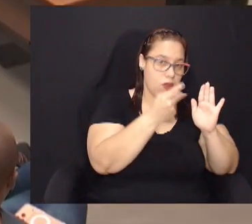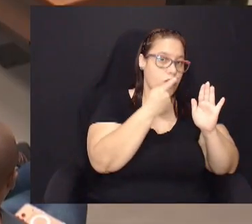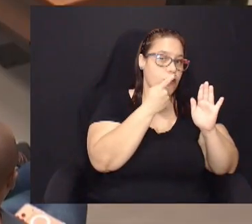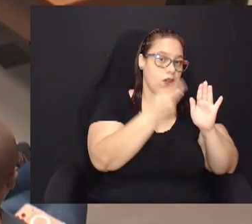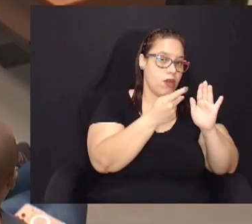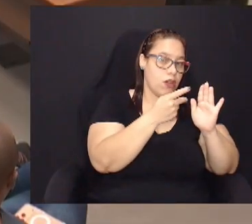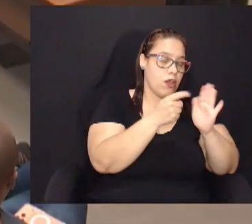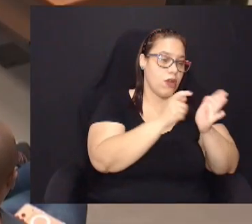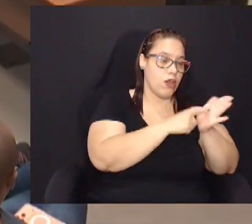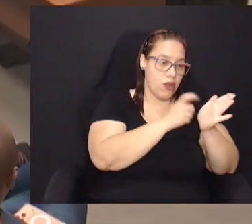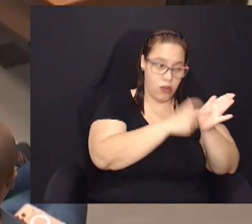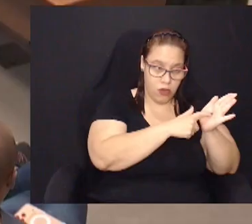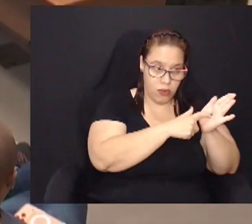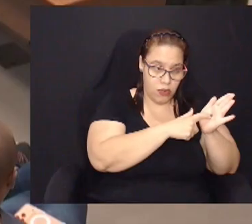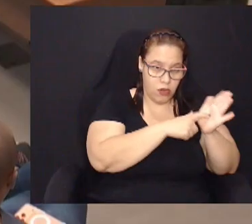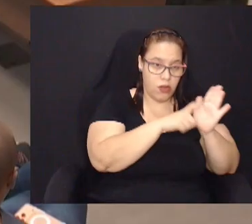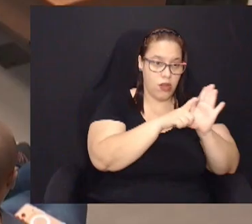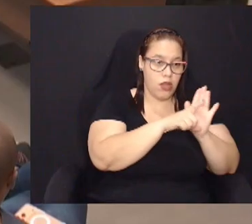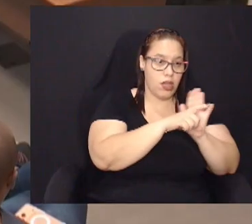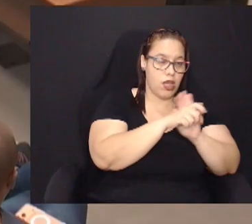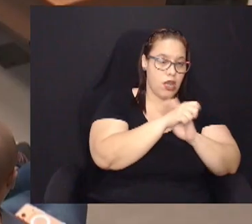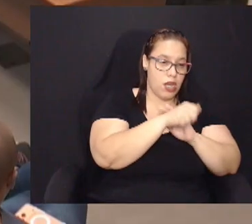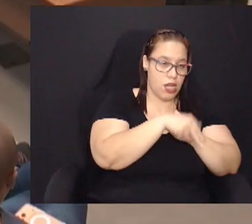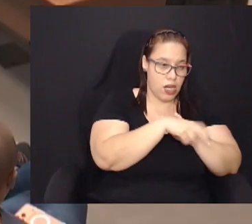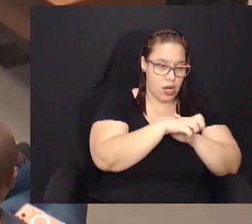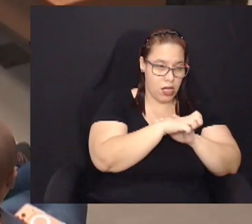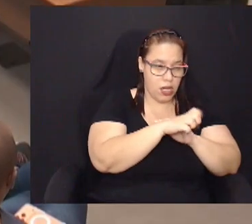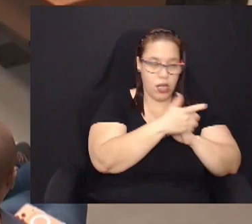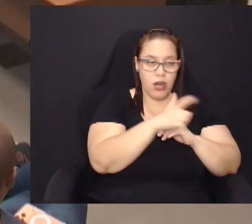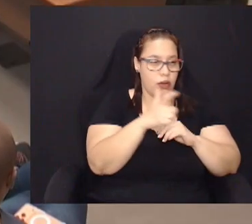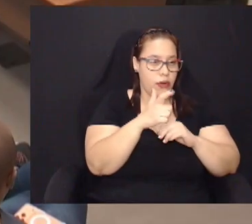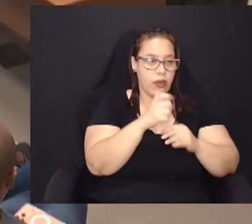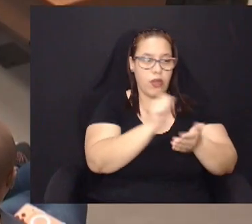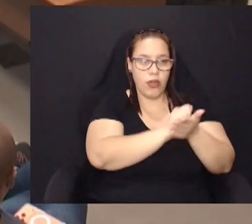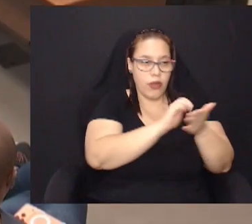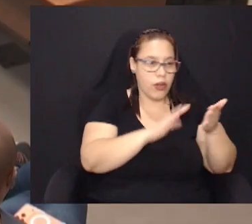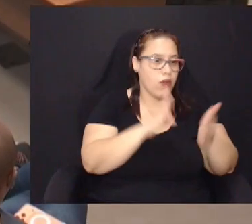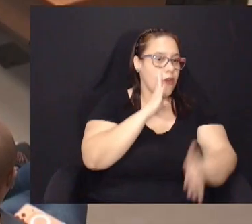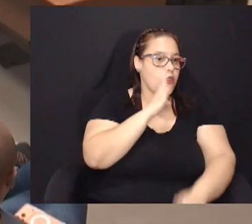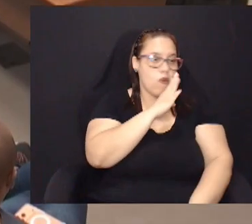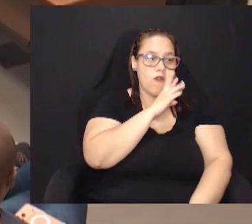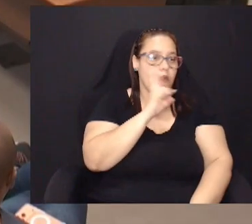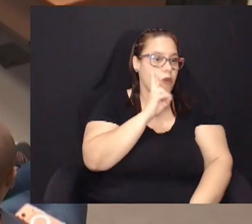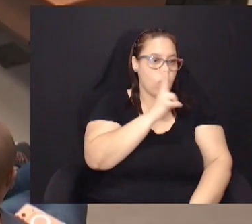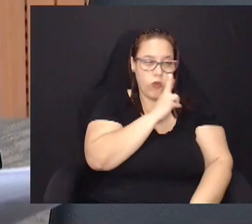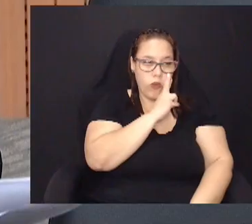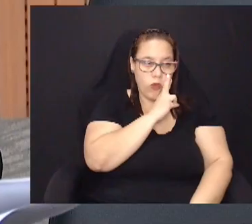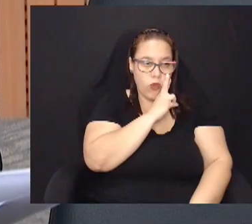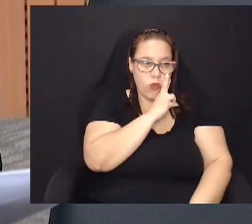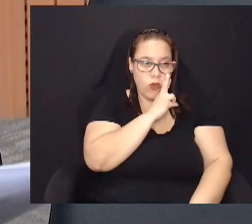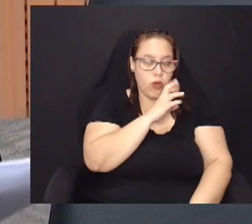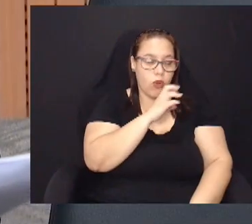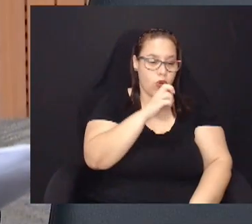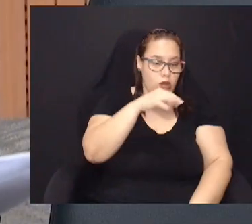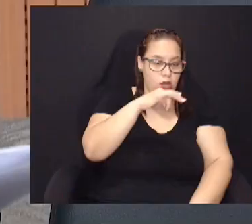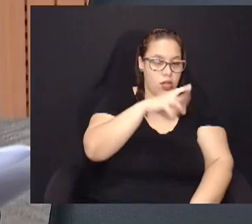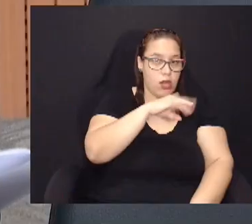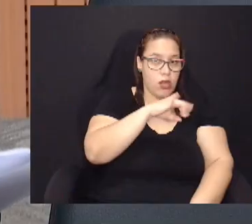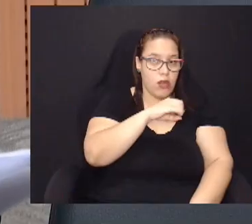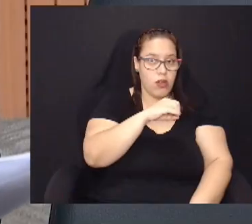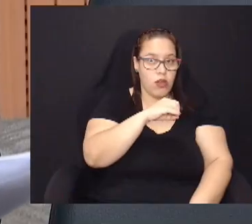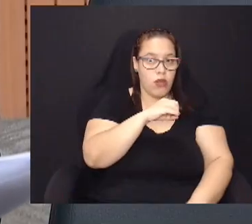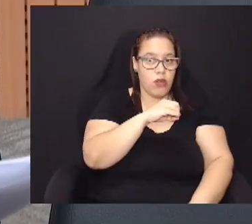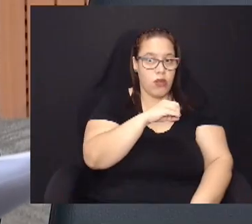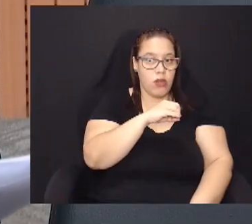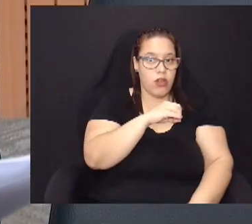aplicação estabelecida na linha E do inciso 2º não se aplica às atividades de bares e restaurantes com entretenimento. É bem a pergunta que você